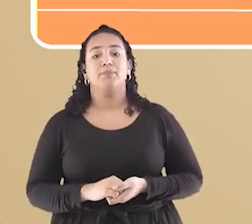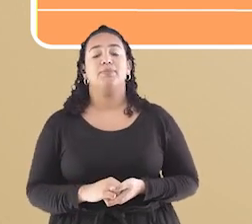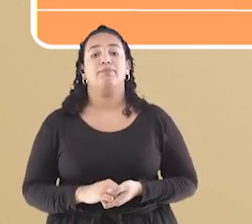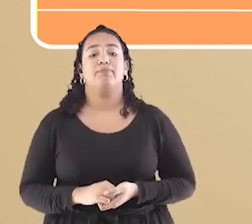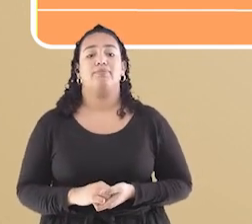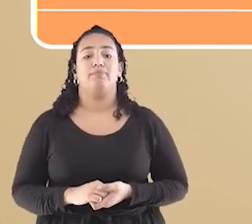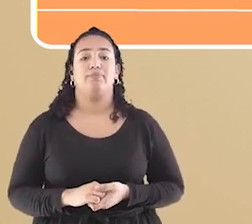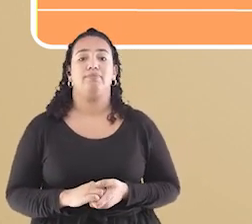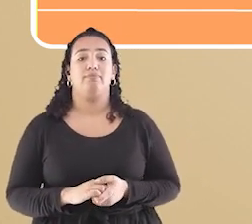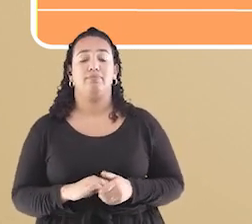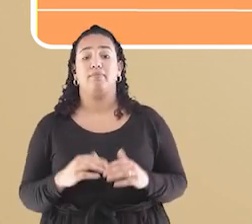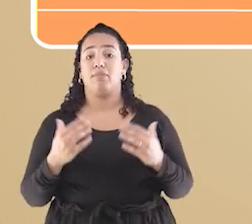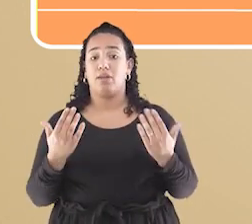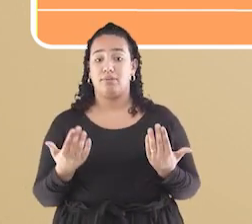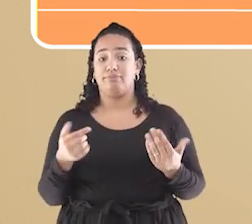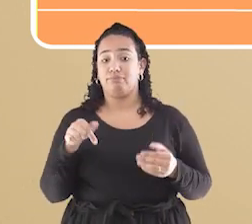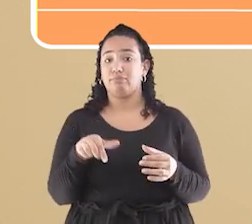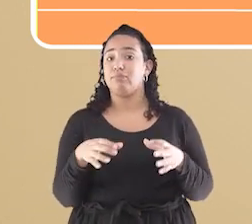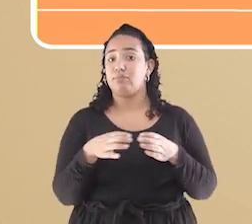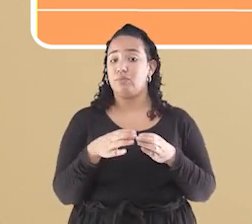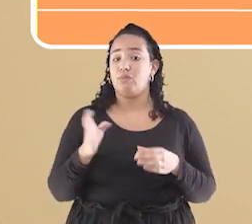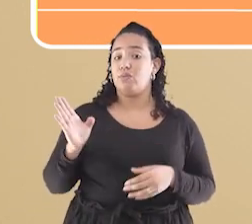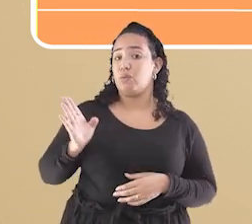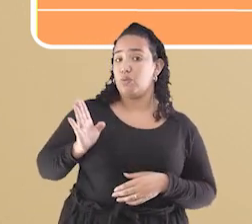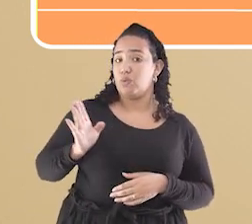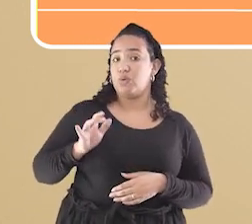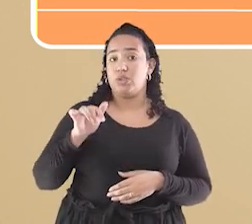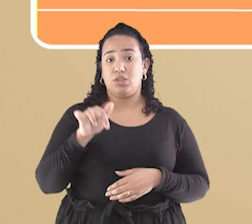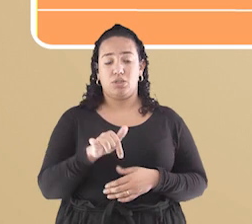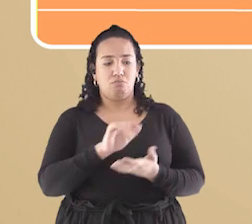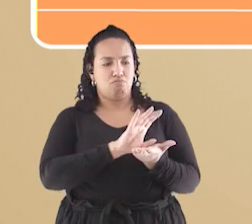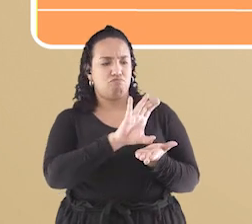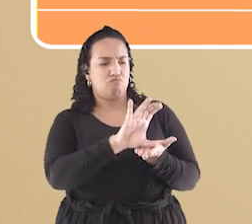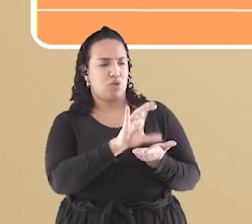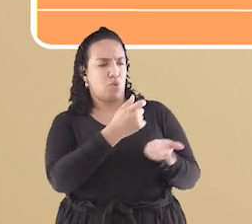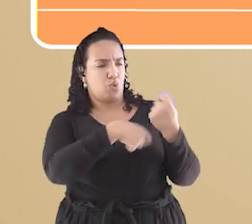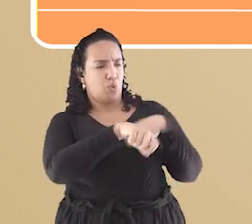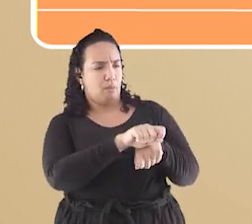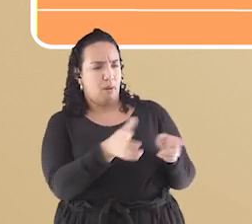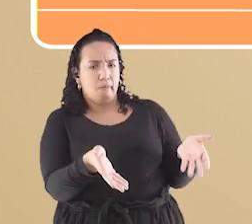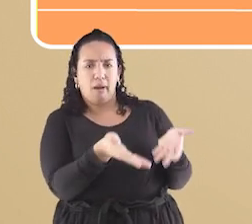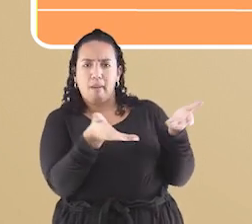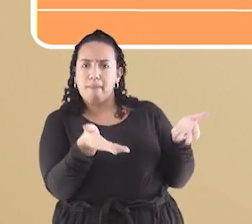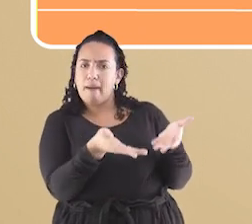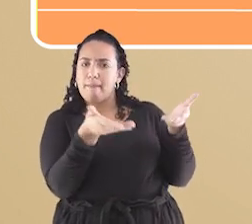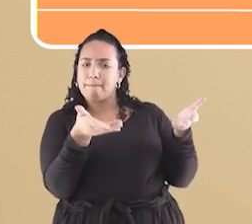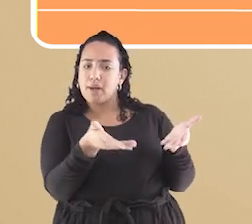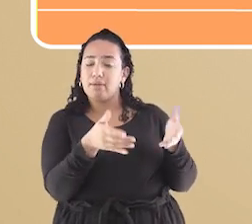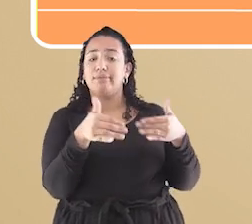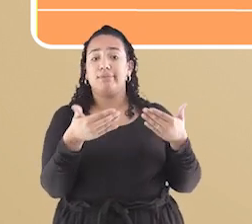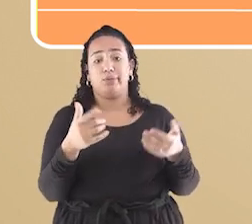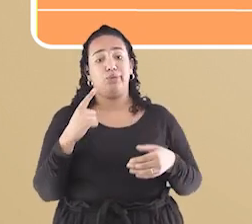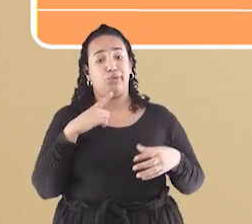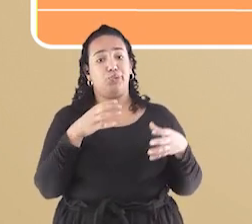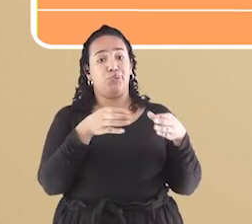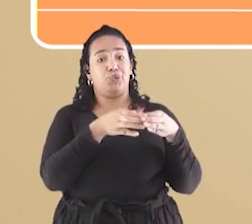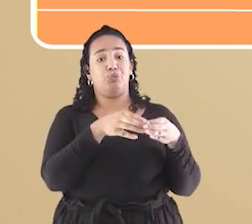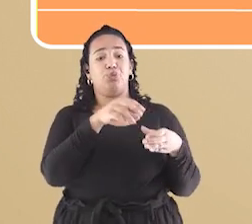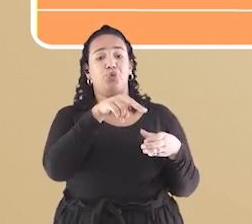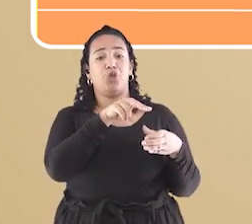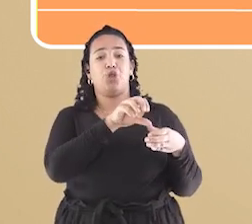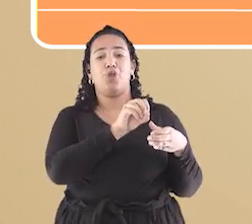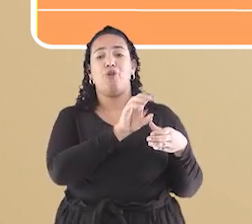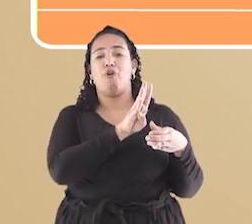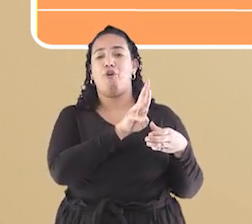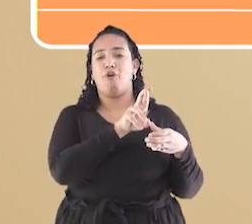tempo que a burguesia era beneficiada por receber incentivo na economia, a nobreza também não ficava para trás. Lembram que no comecinho da